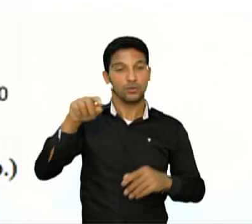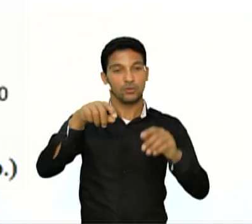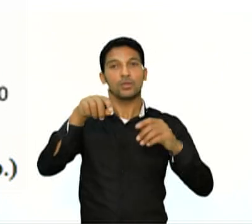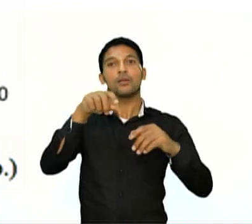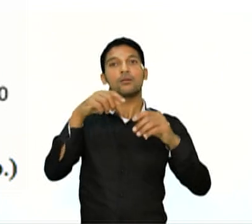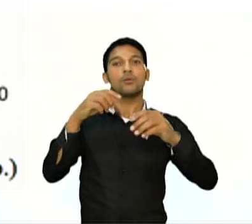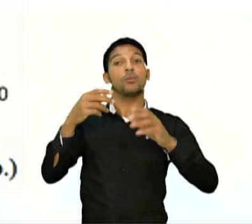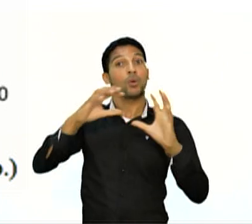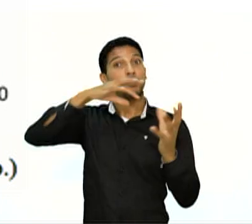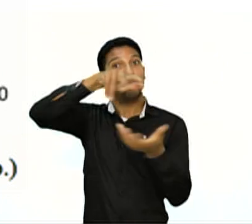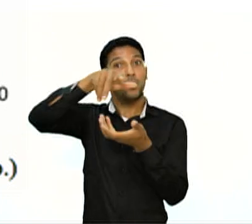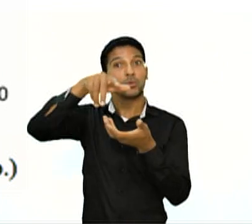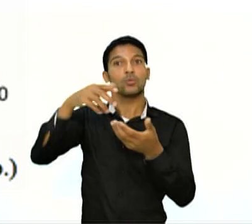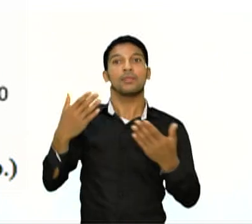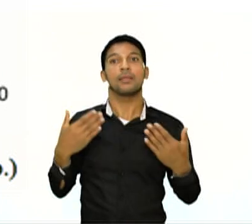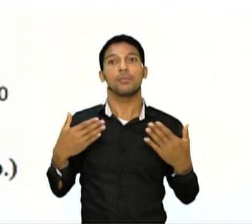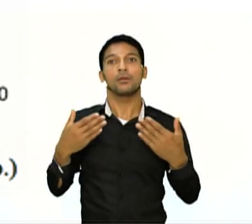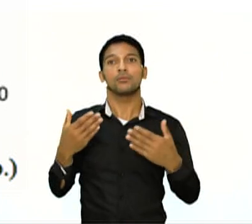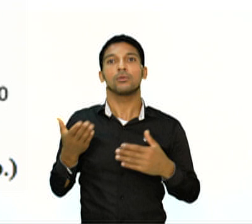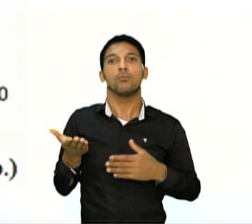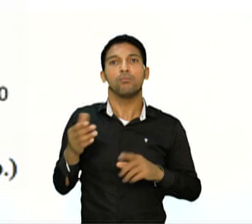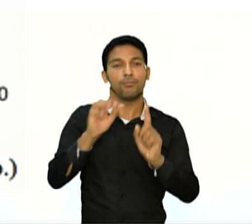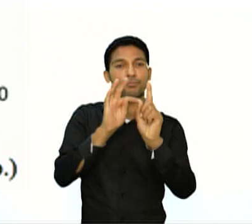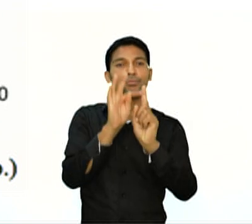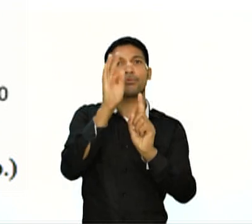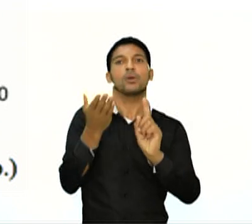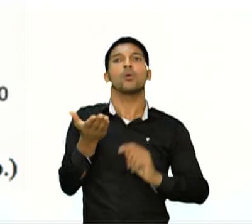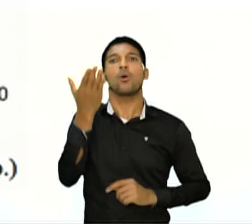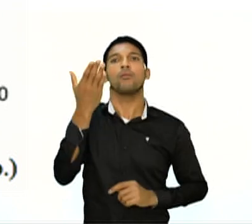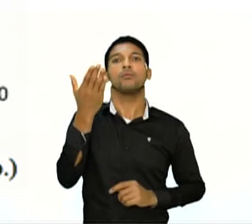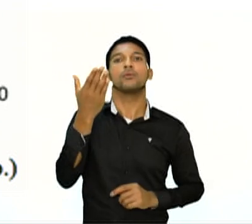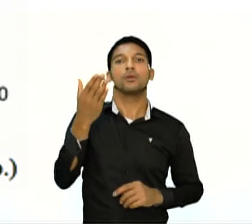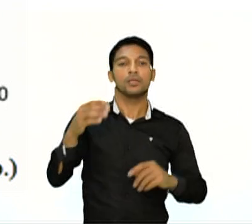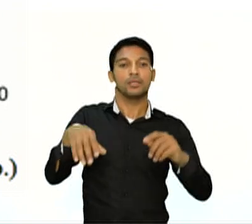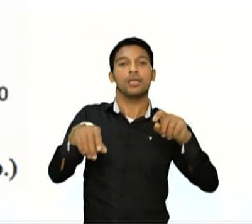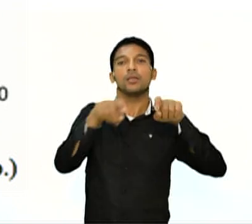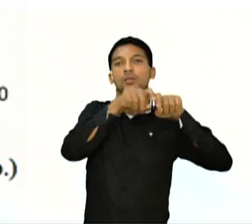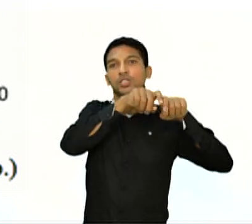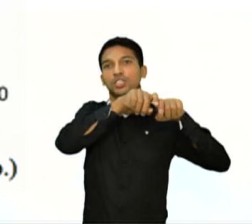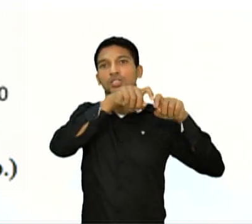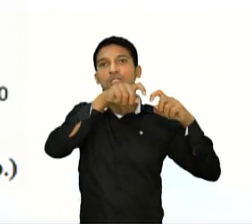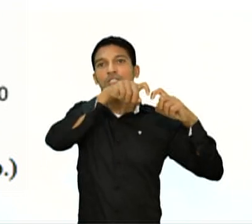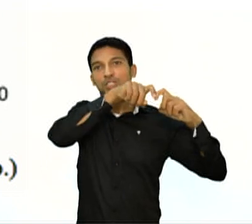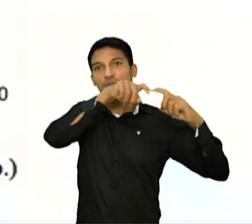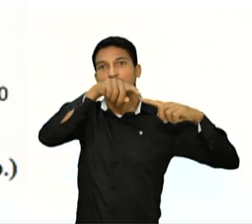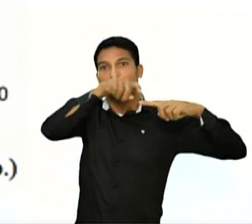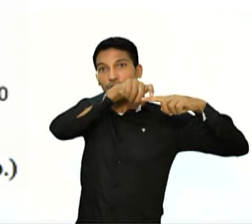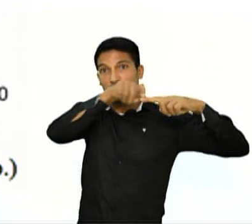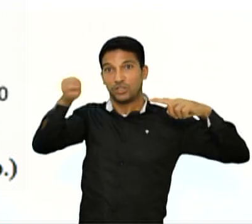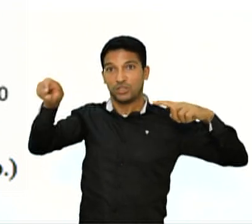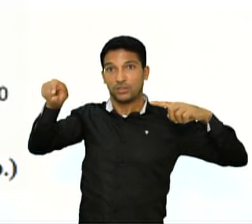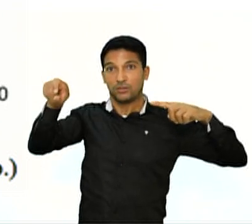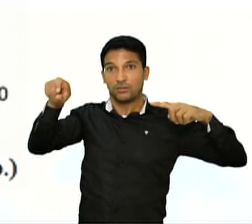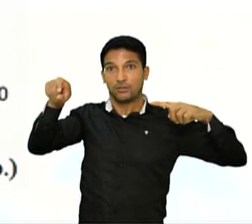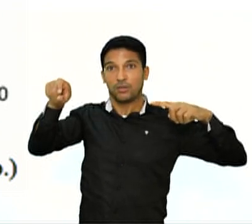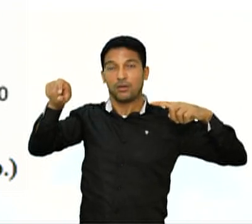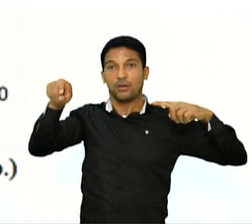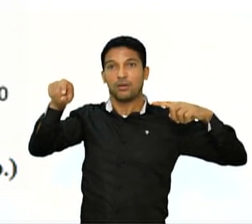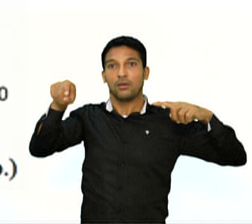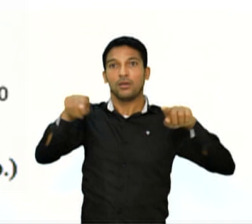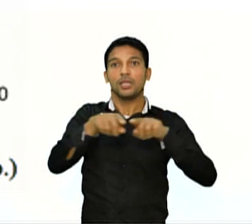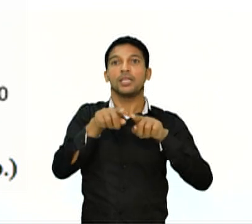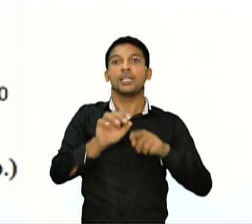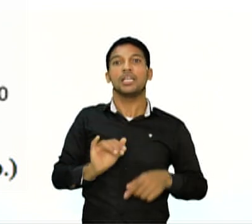ter a quantidade efetivamente de graus que se apresenta. Então sai de 12 e vai até 18 graus.